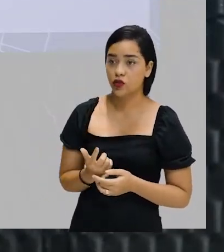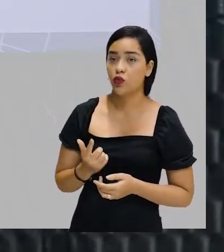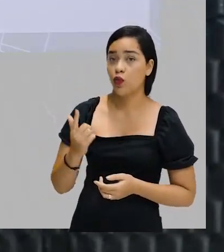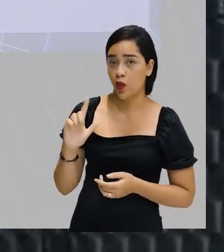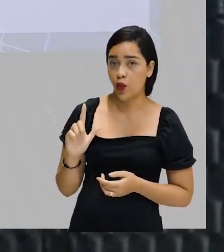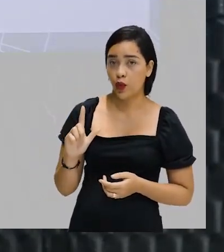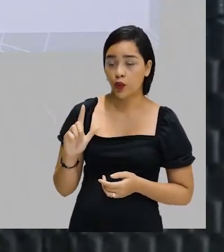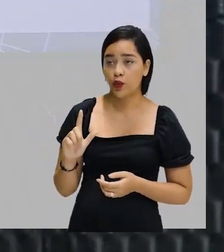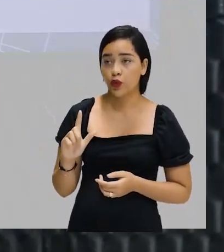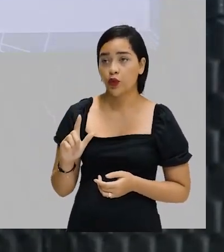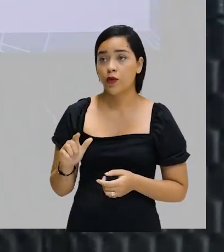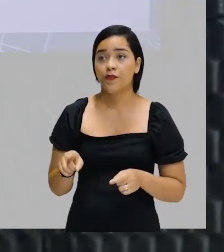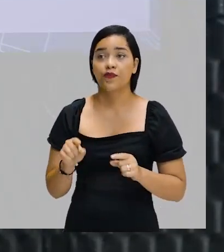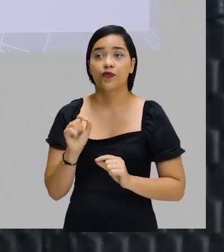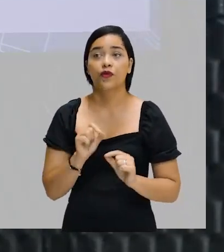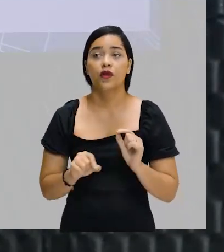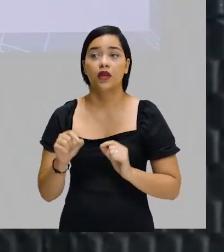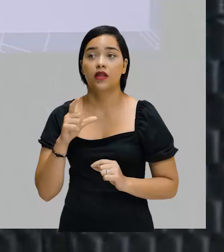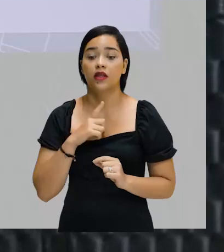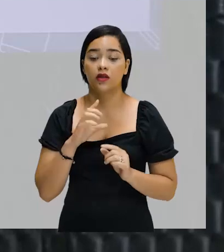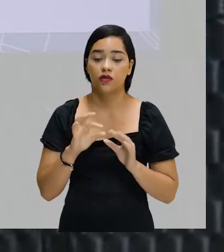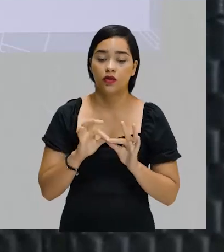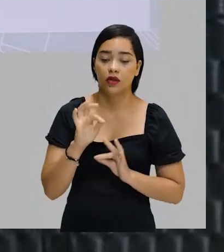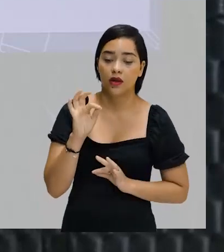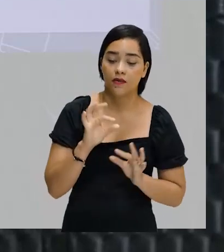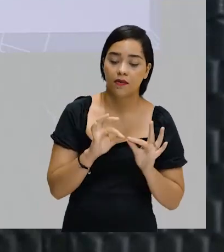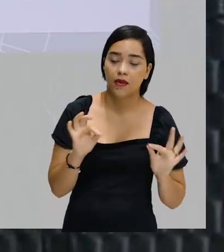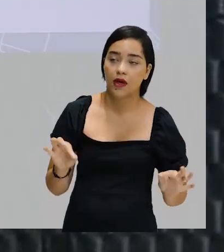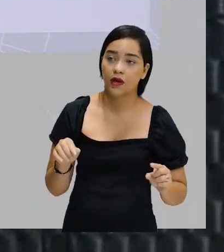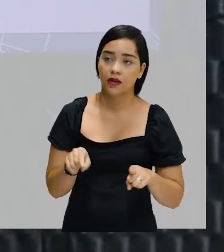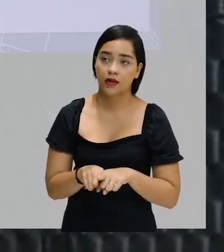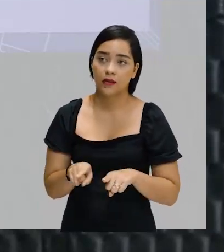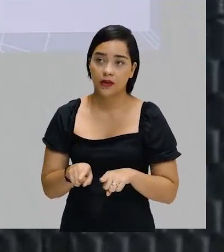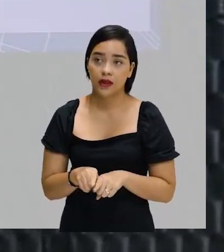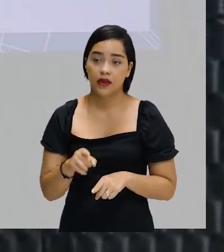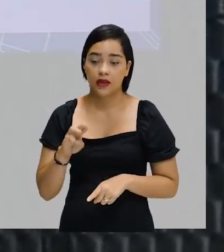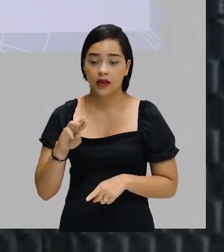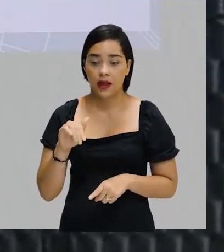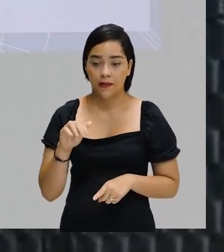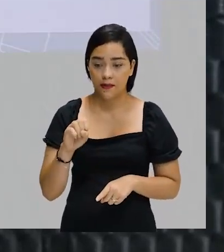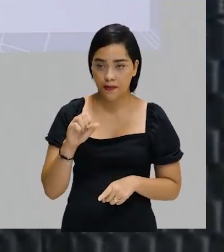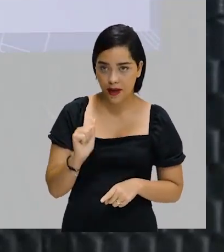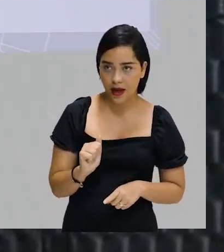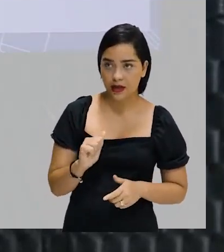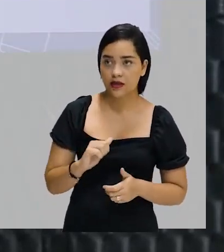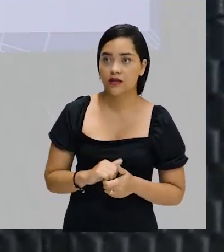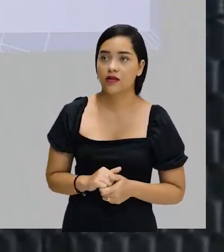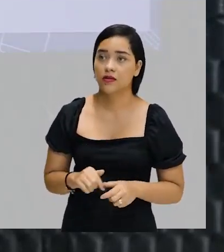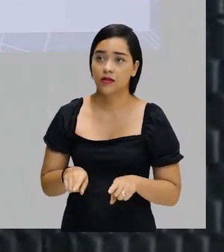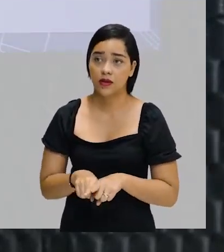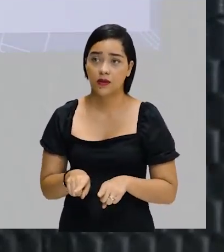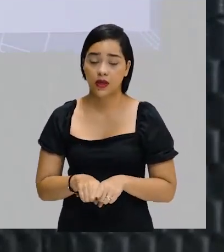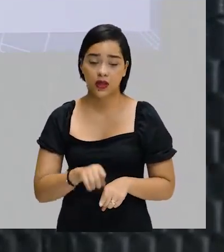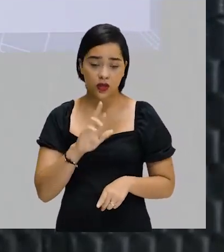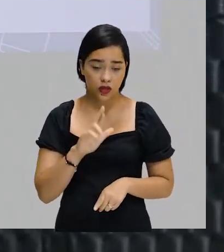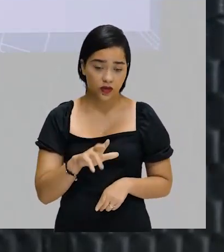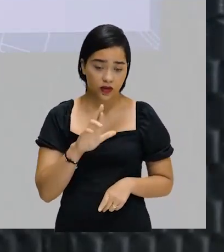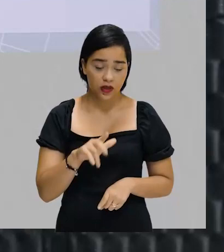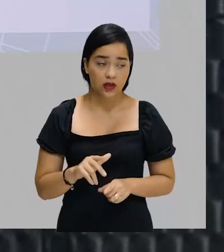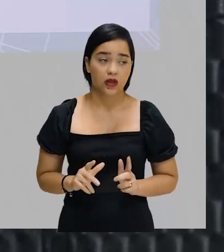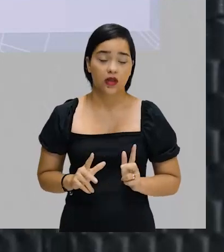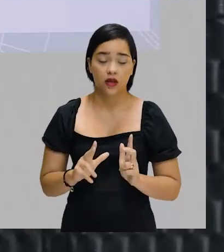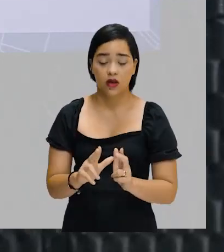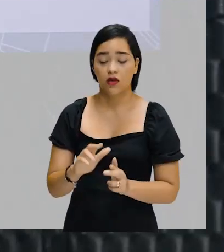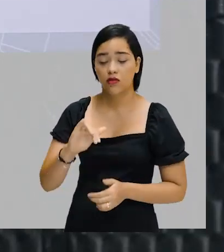outro átomo através do seu tamanho, através da sua massa. Massas e tamanhos diferentes,